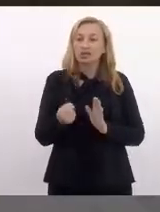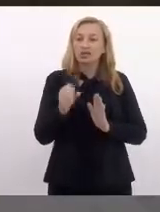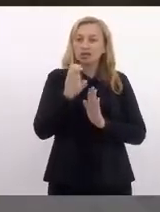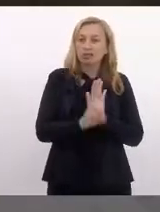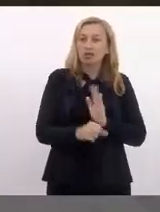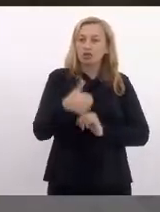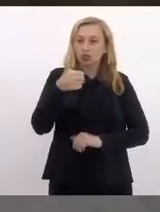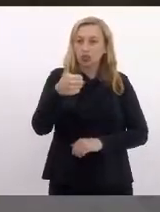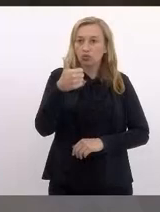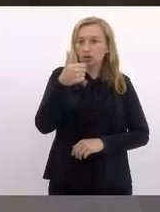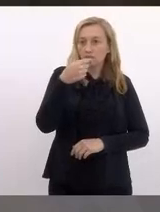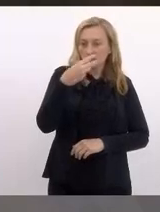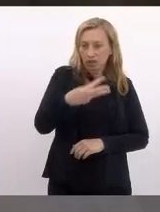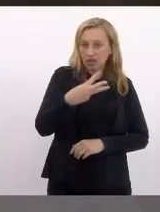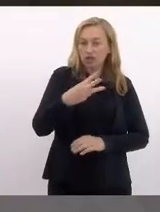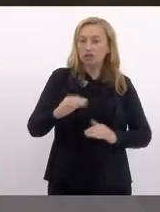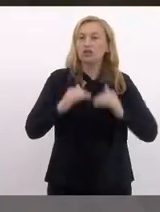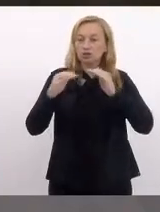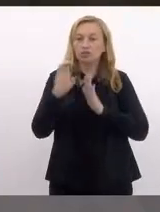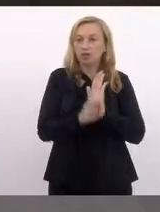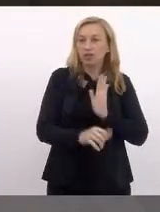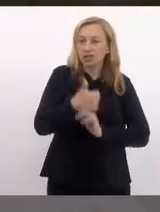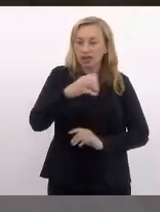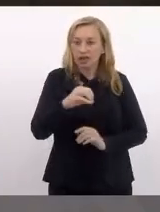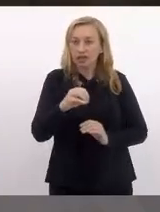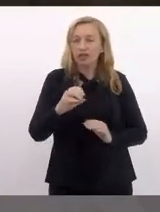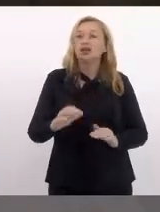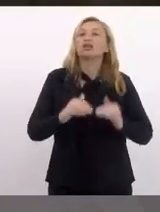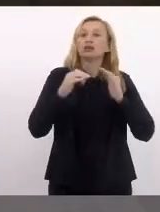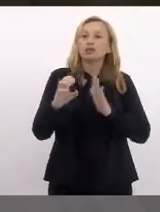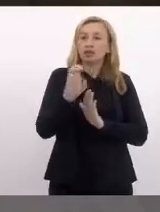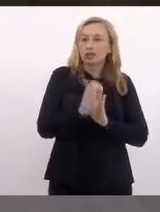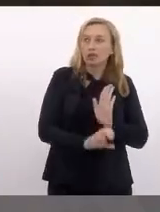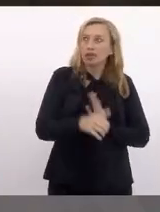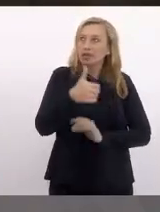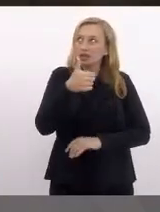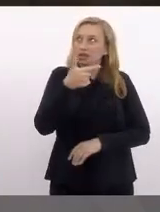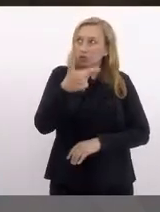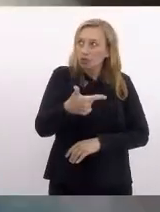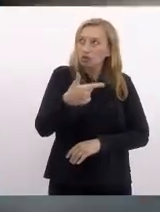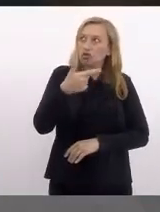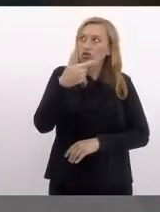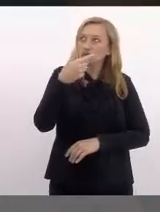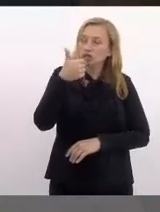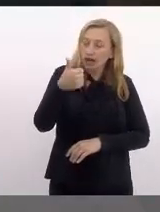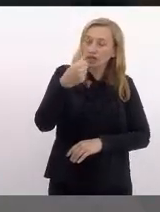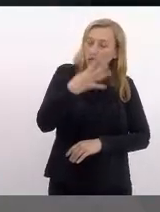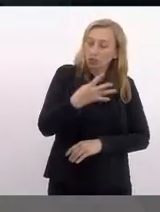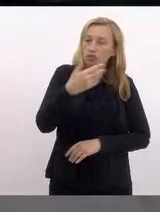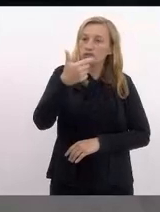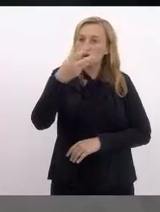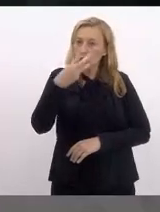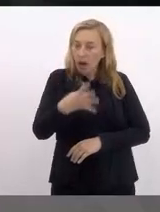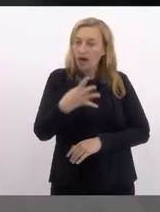emendas um e três favorável com subemenda à emenda 10 favorável com as emendas aglutinativas emendas dois